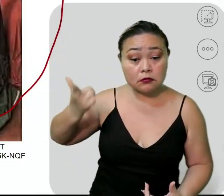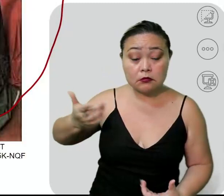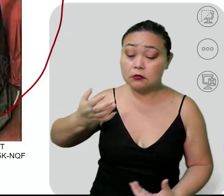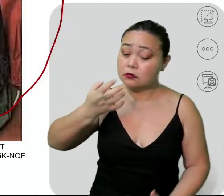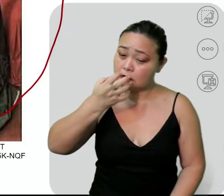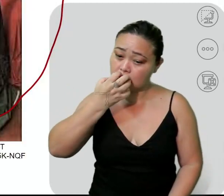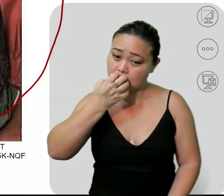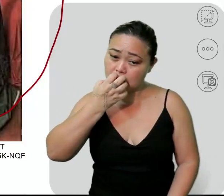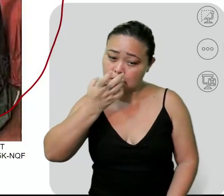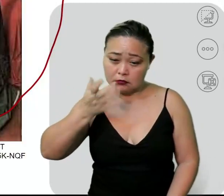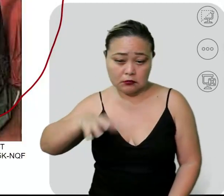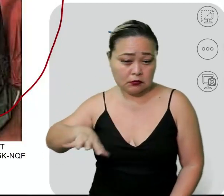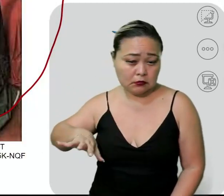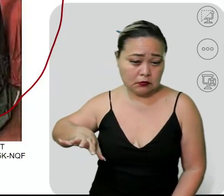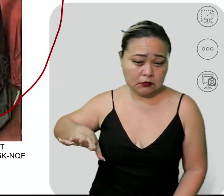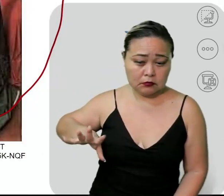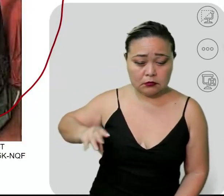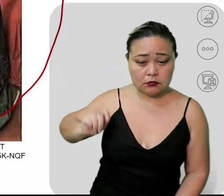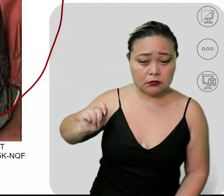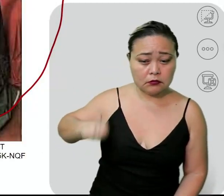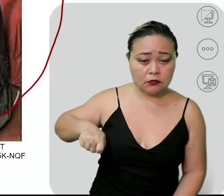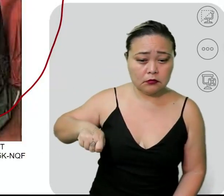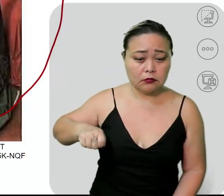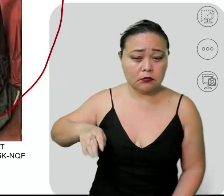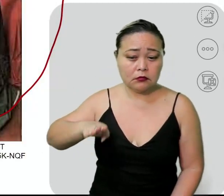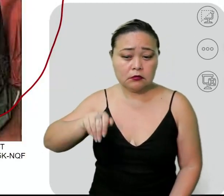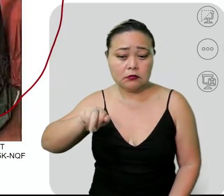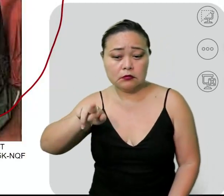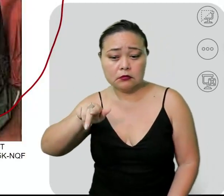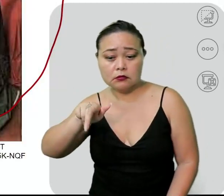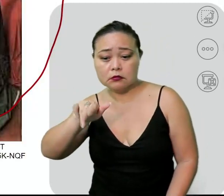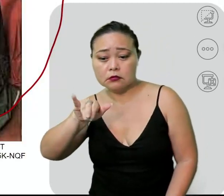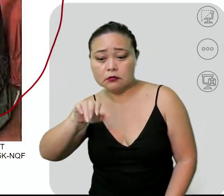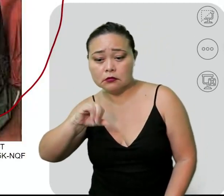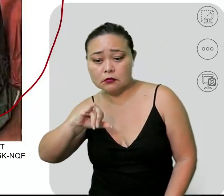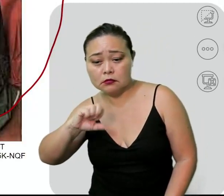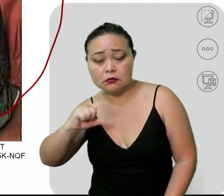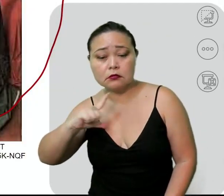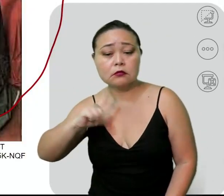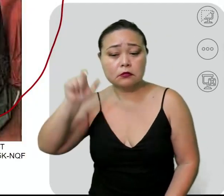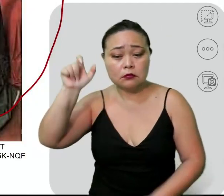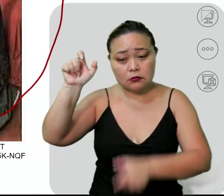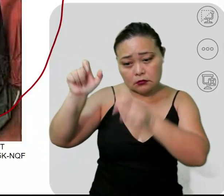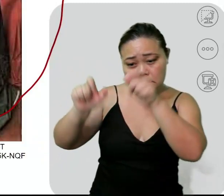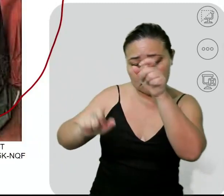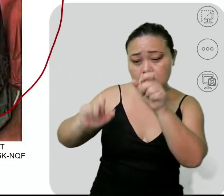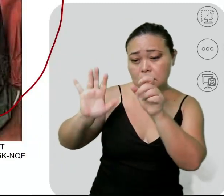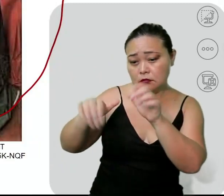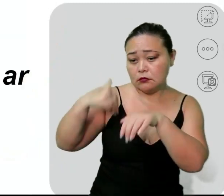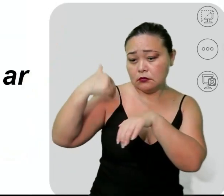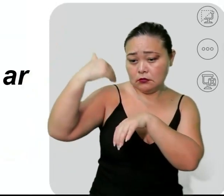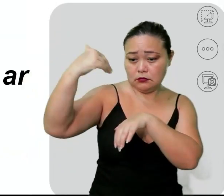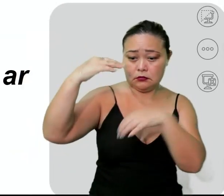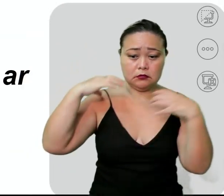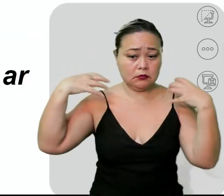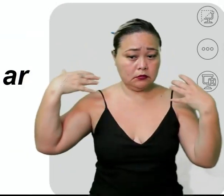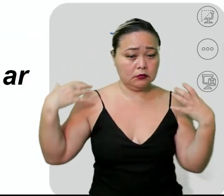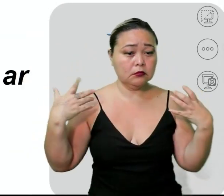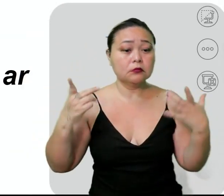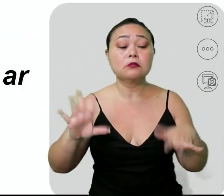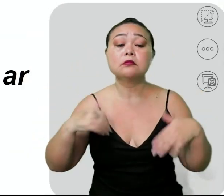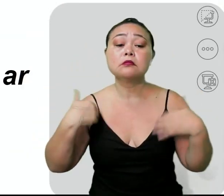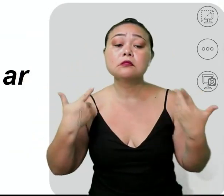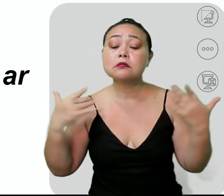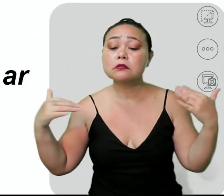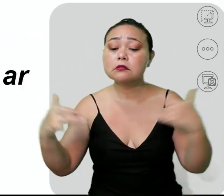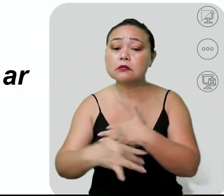cachorrinho ali, possivelmente uma burguesia ou então uma pessoa da classe nobre, tá bom?